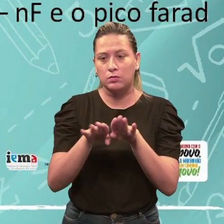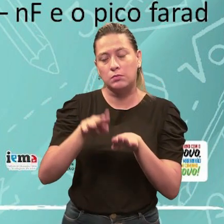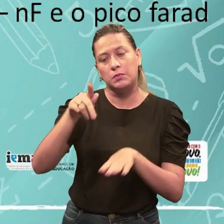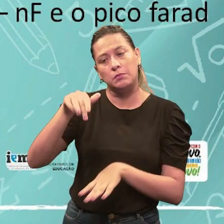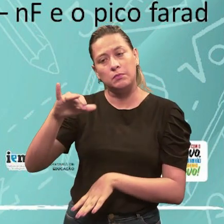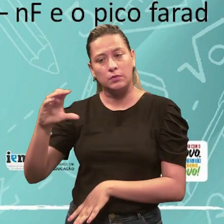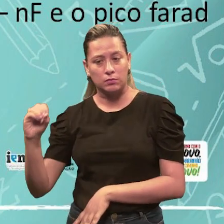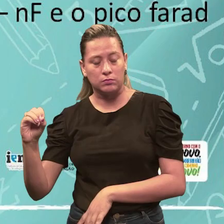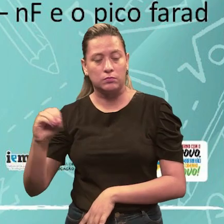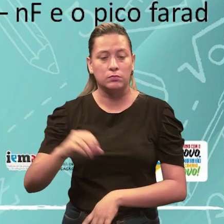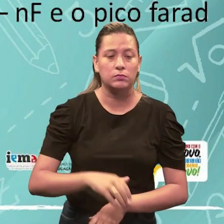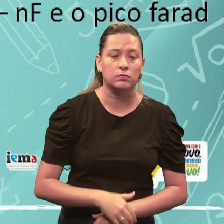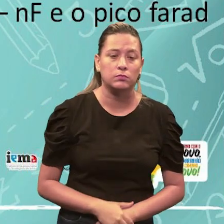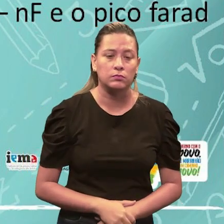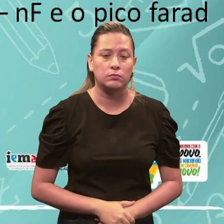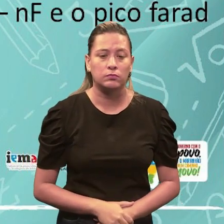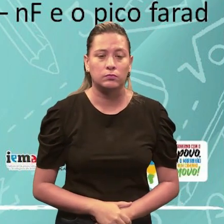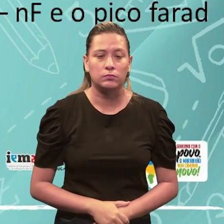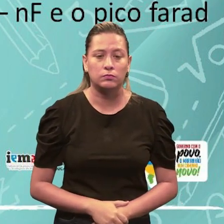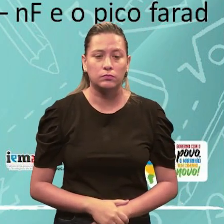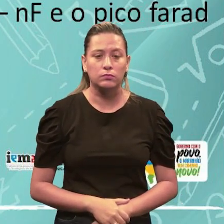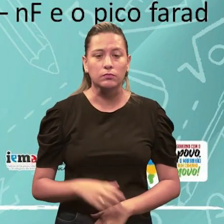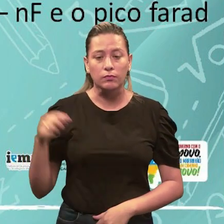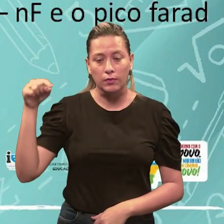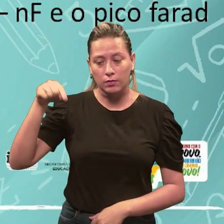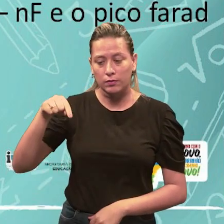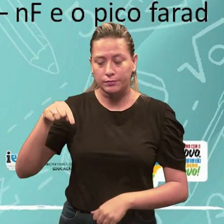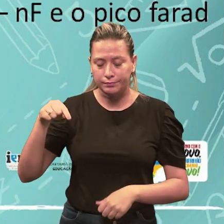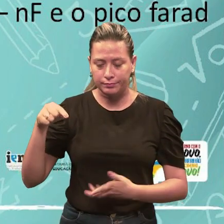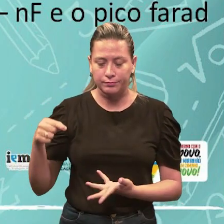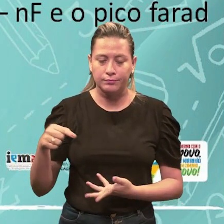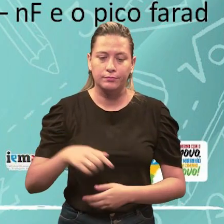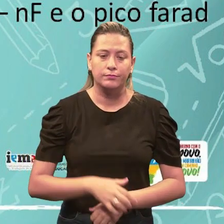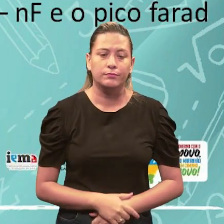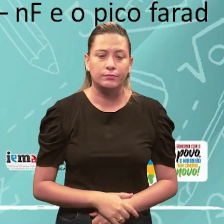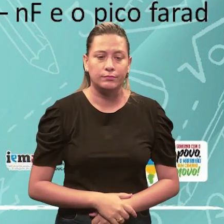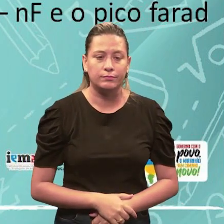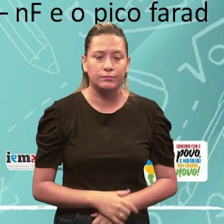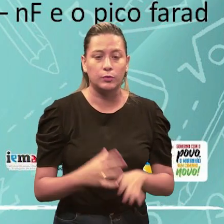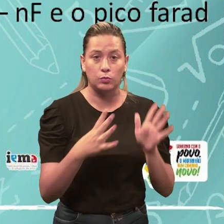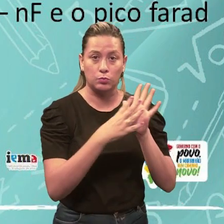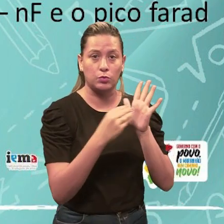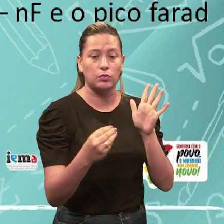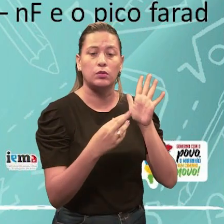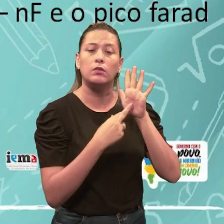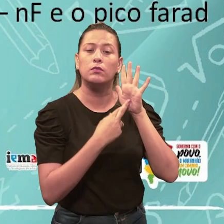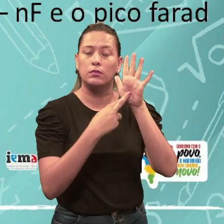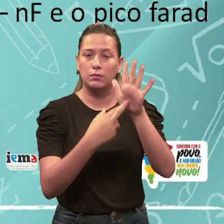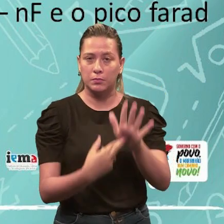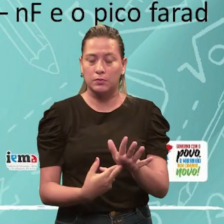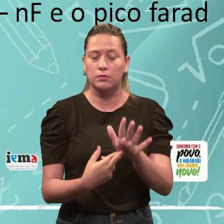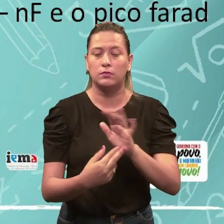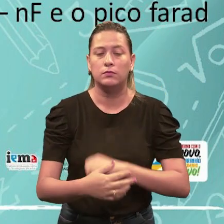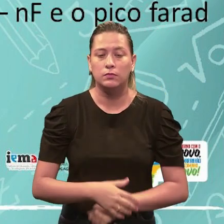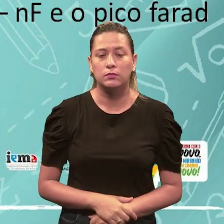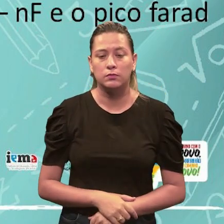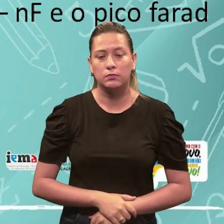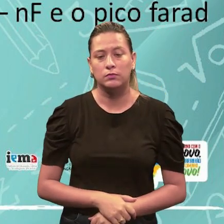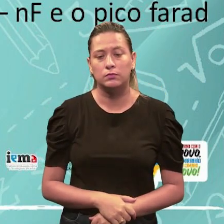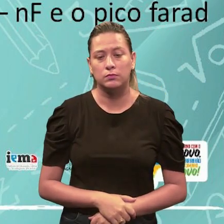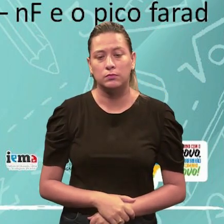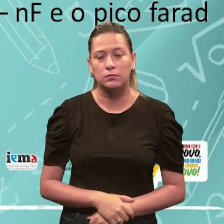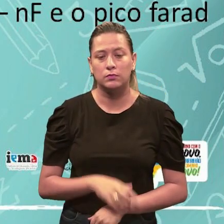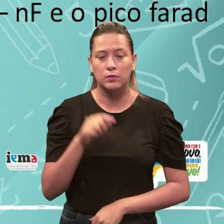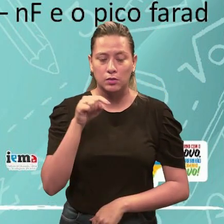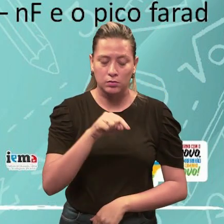pico, certo? E aqui embaixo os modelos e a representação deles, como é que eles aparecem lá no